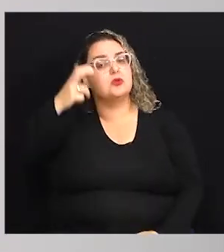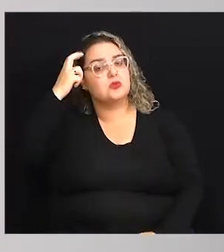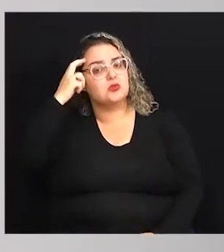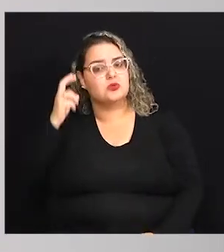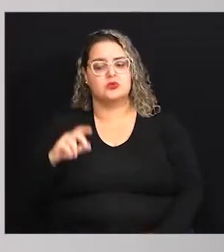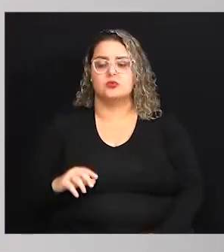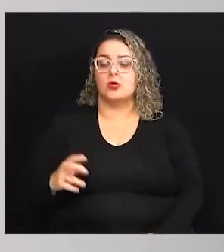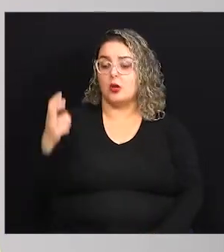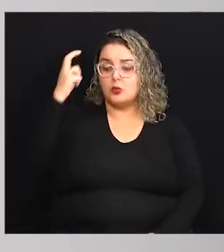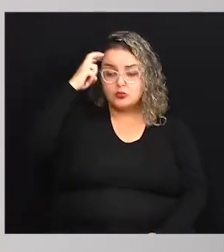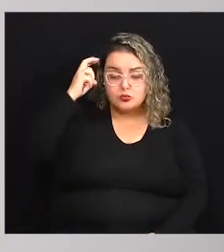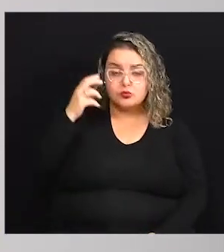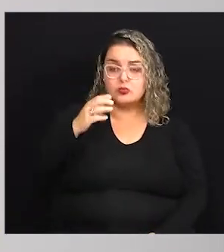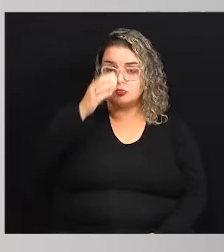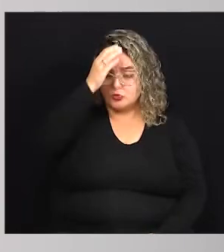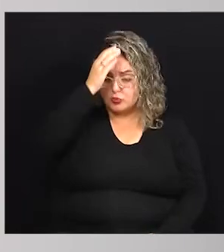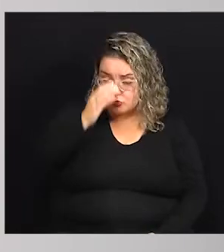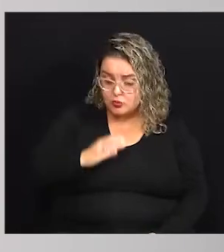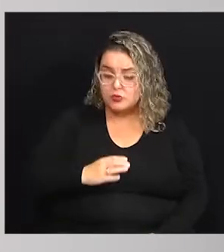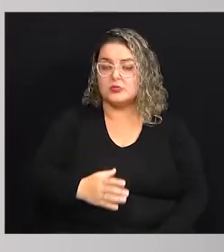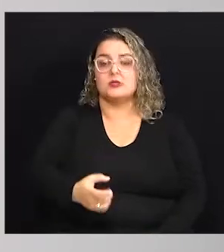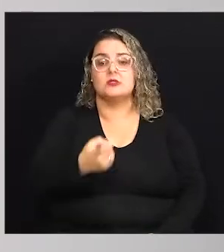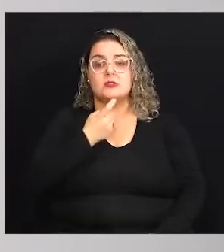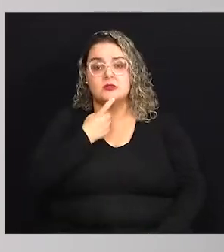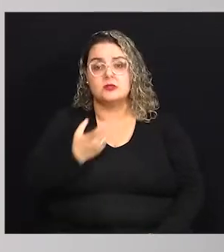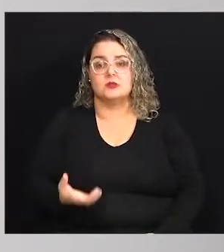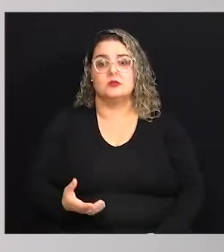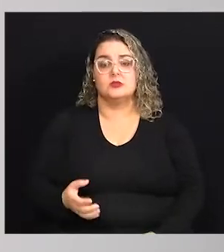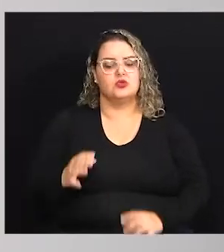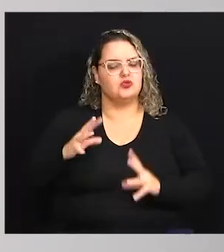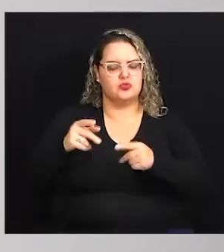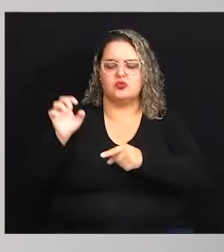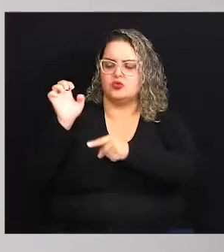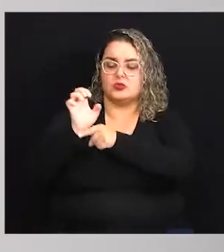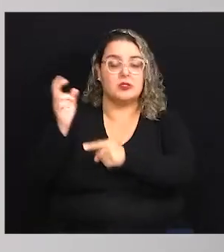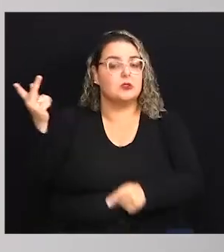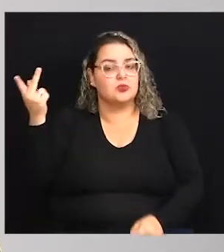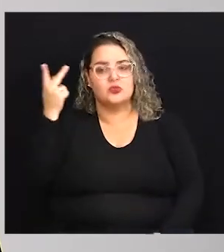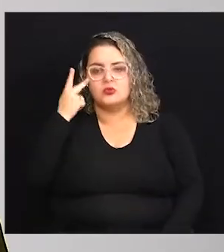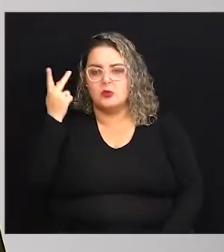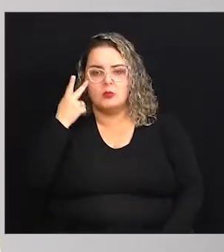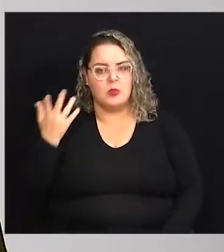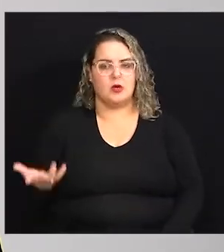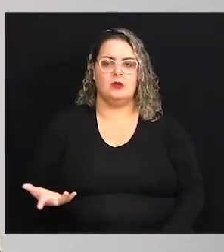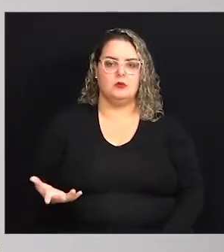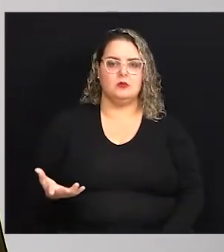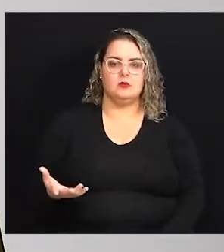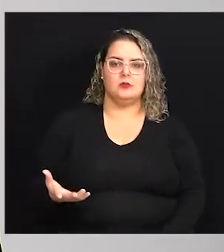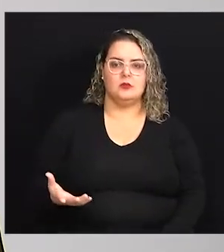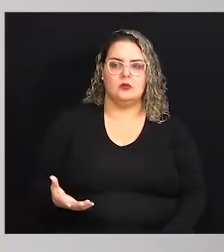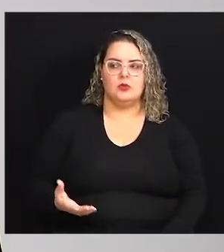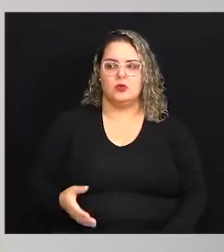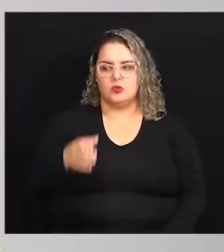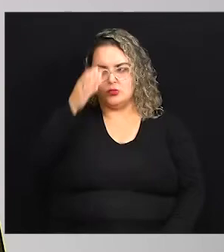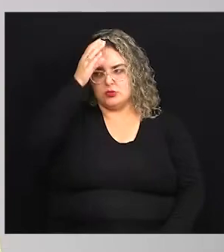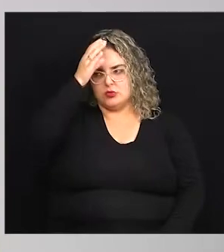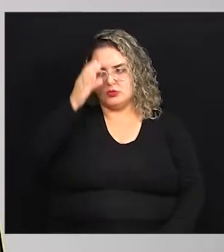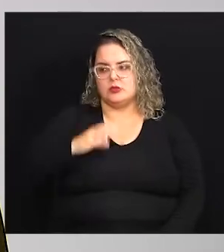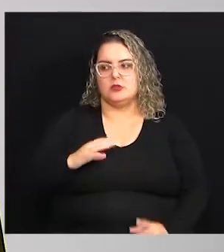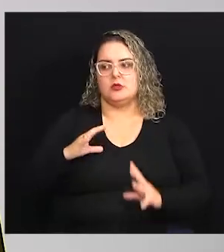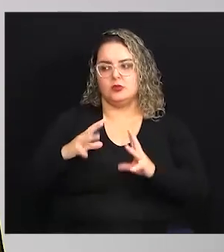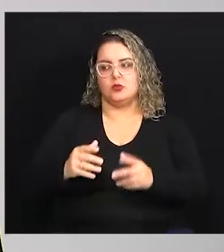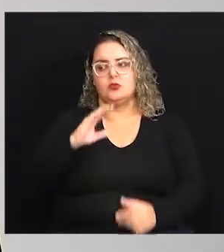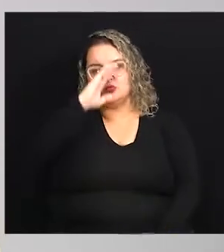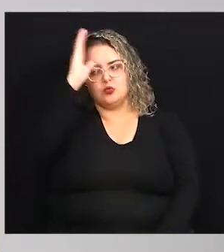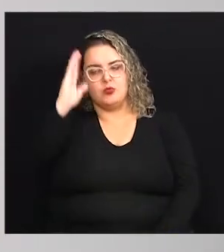da nossa cultura, da cultura do campineiro, da cultura do cidadão paulistano ou do cidadão paulista ou mesmo